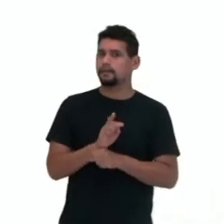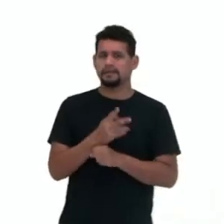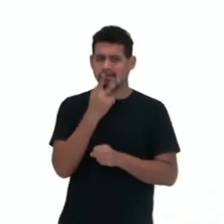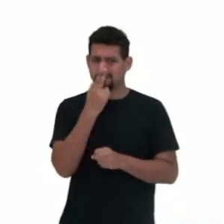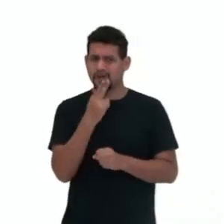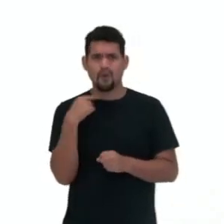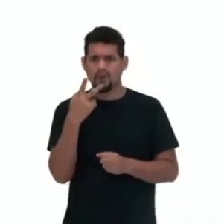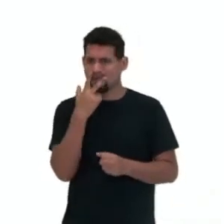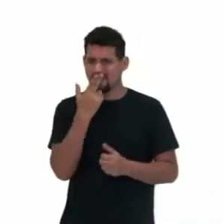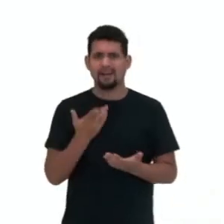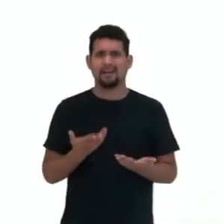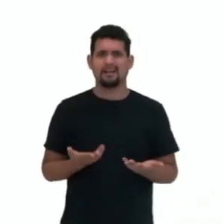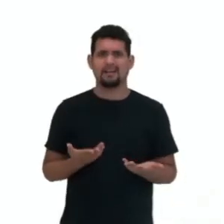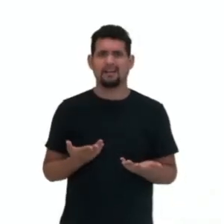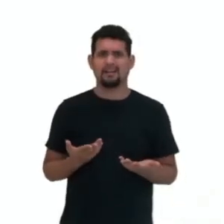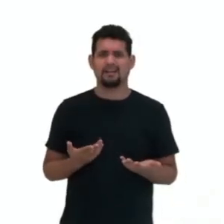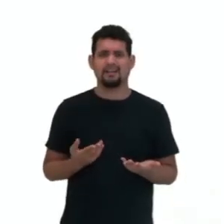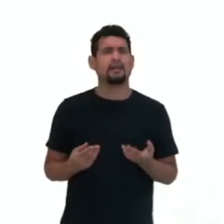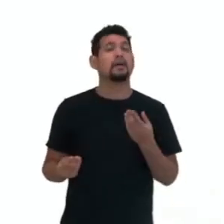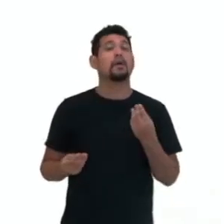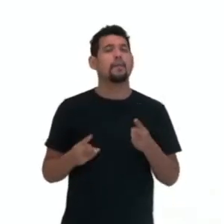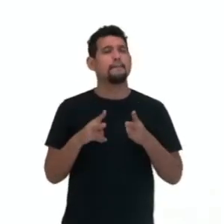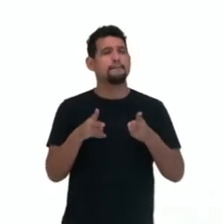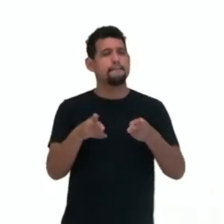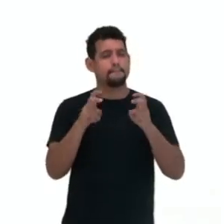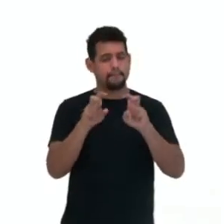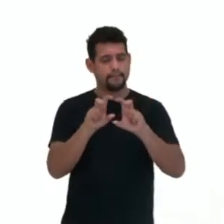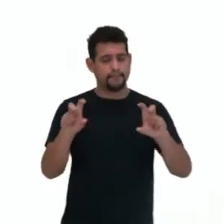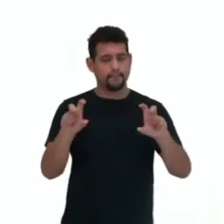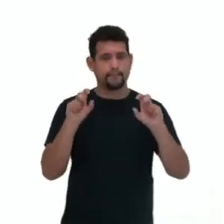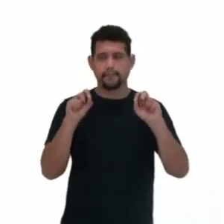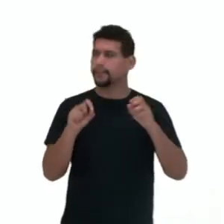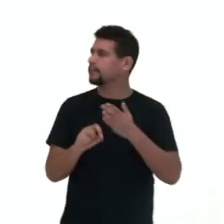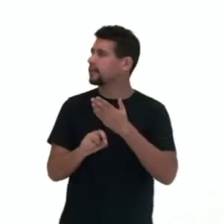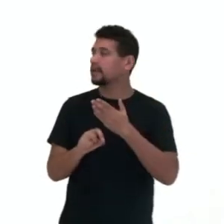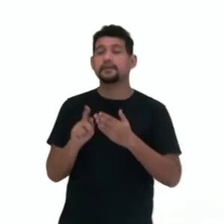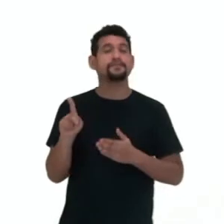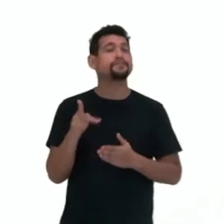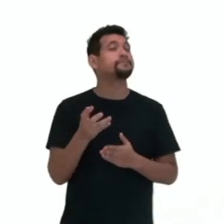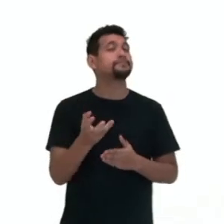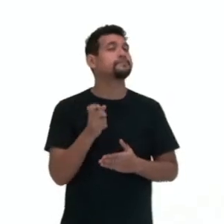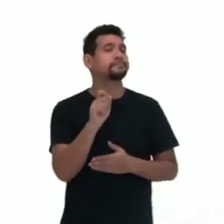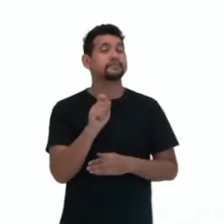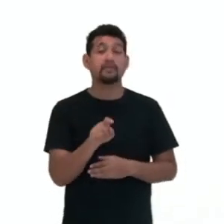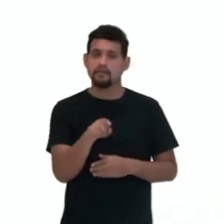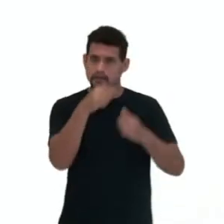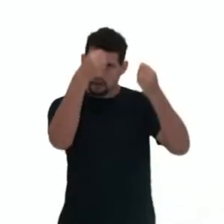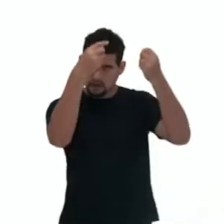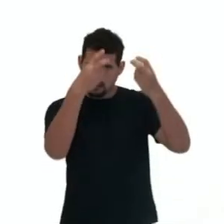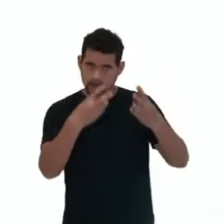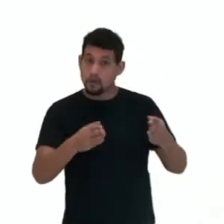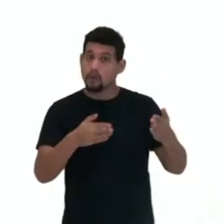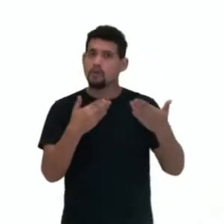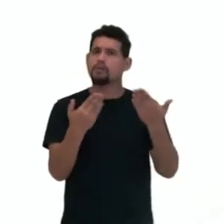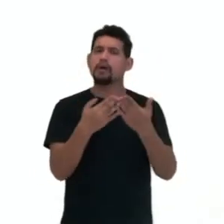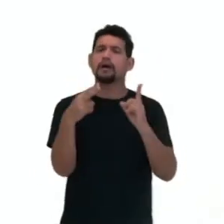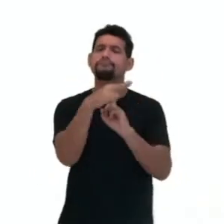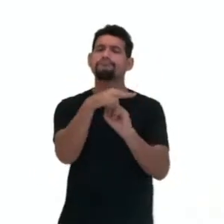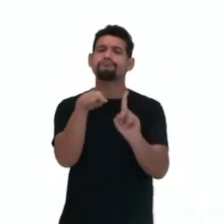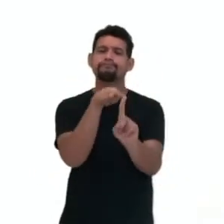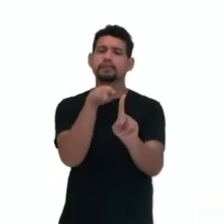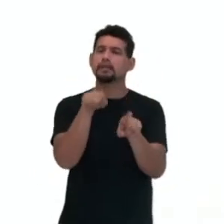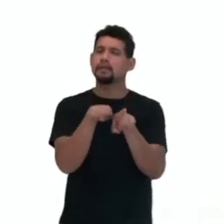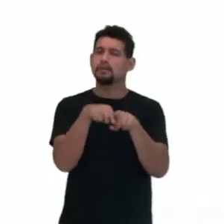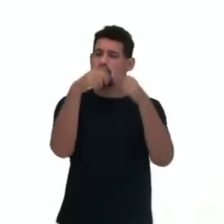loucura. Com base nesse trecho, o que eu quero? Que você explique o ponto de vista defendido